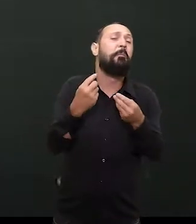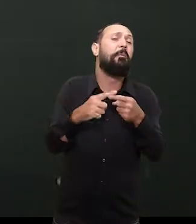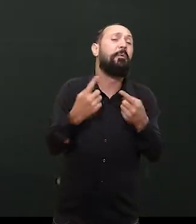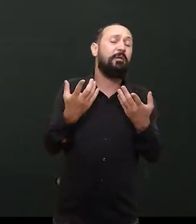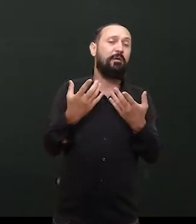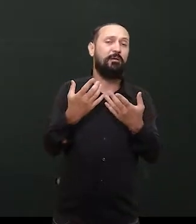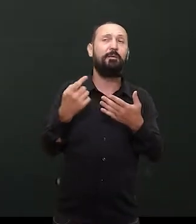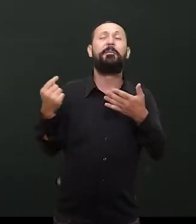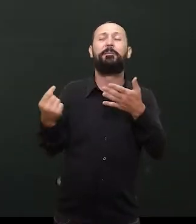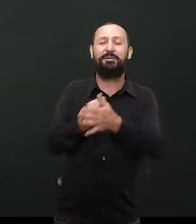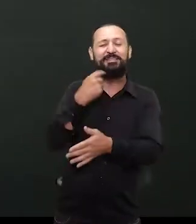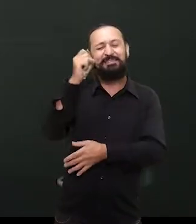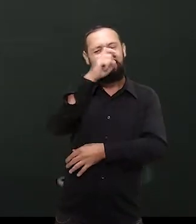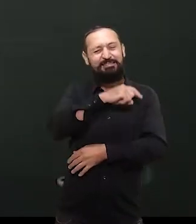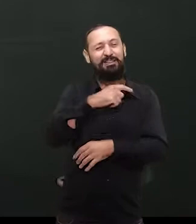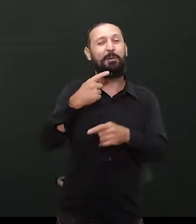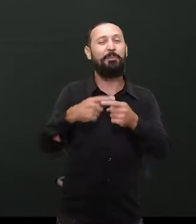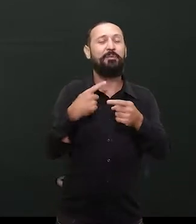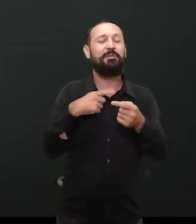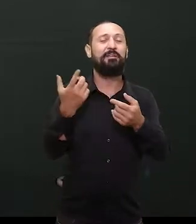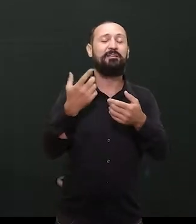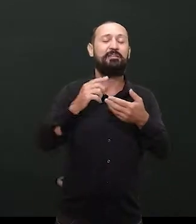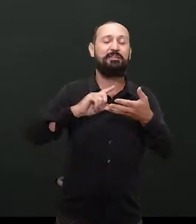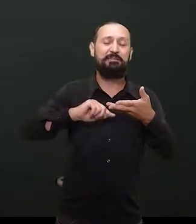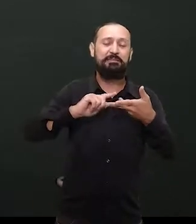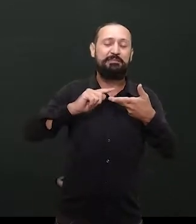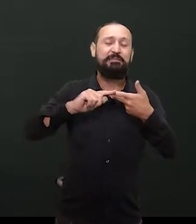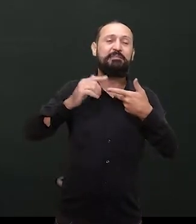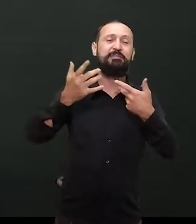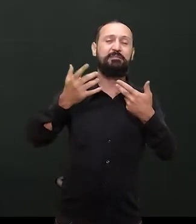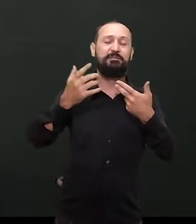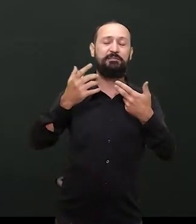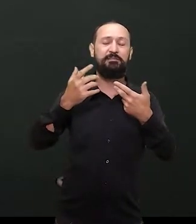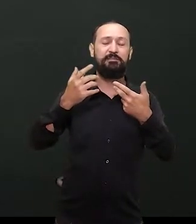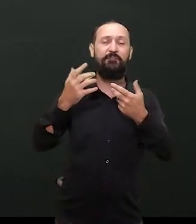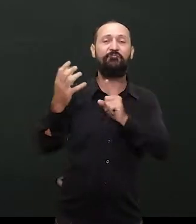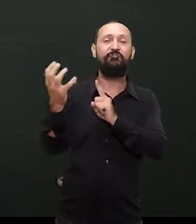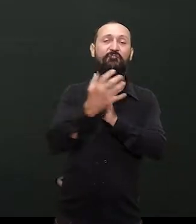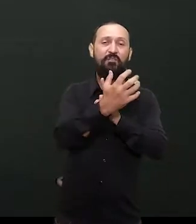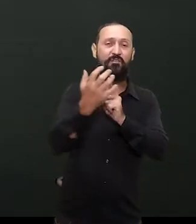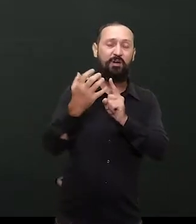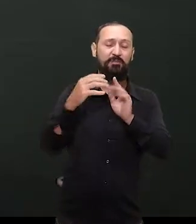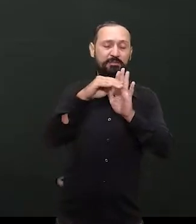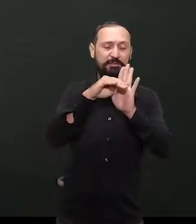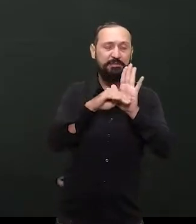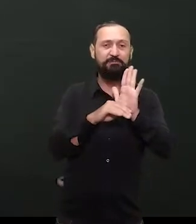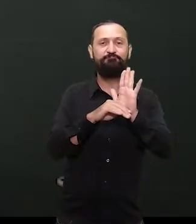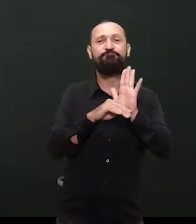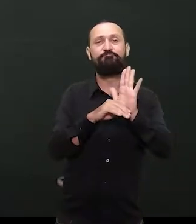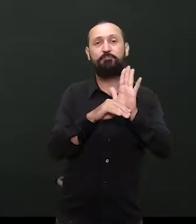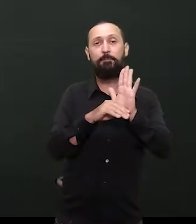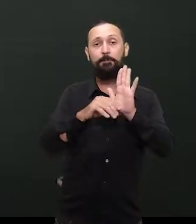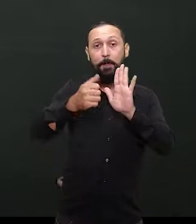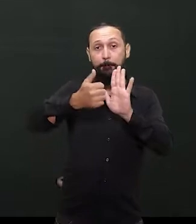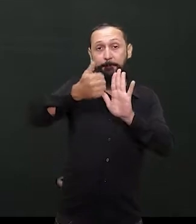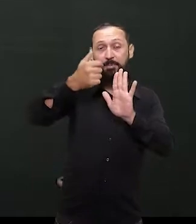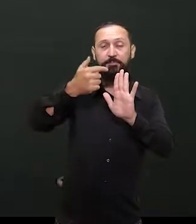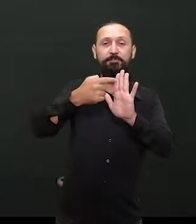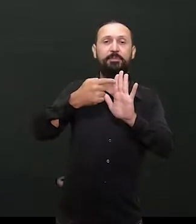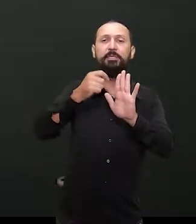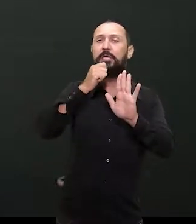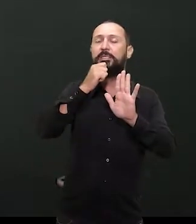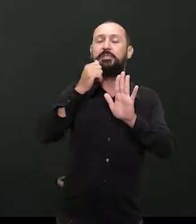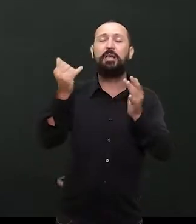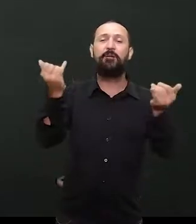isso é uma pergunta complexa de muitos fatores muitas causas né eu digo que primeiramente